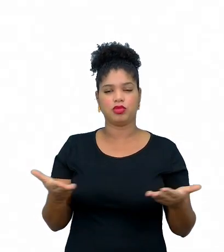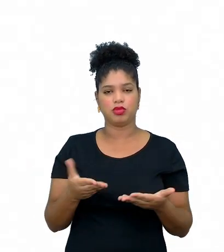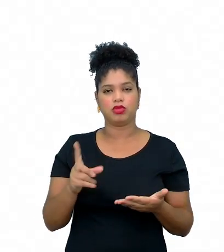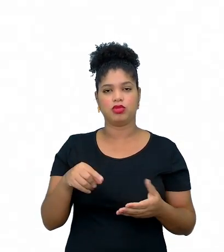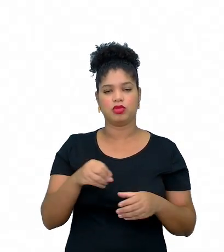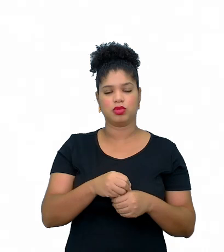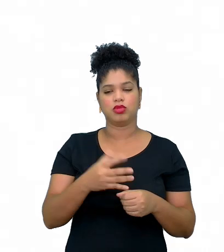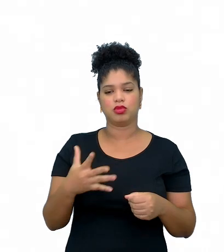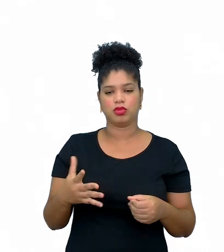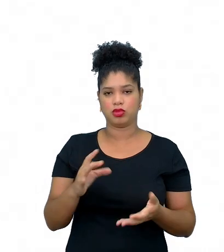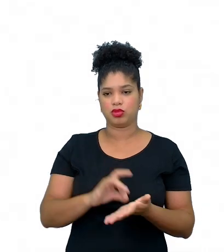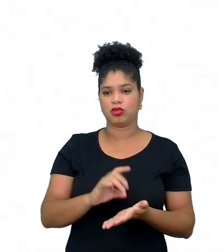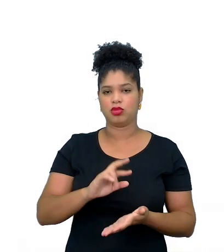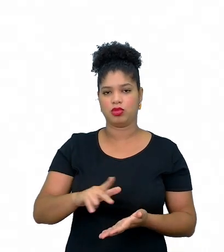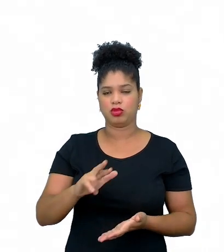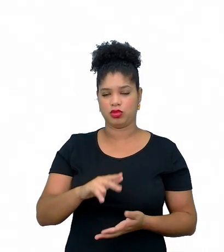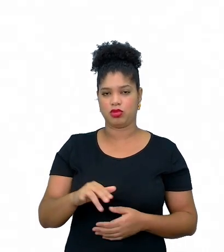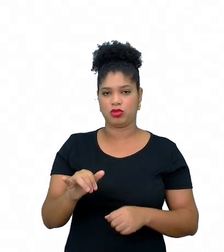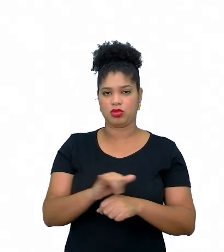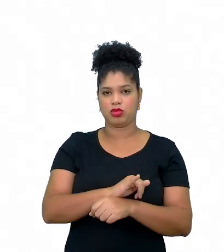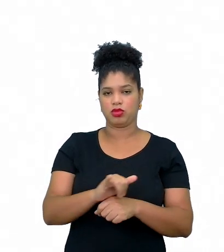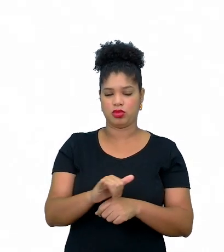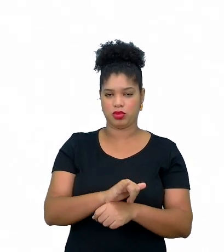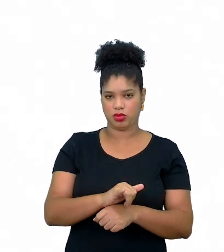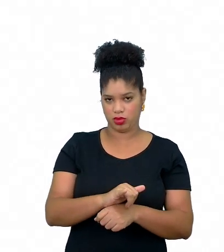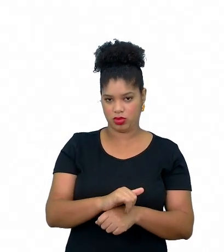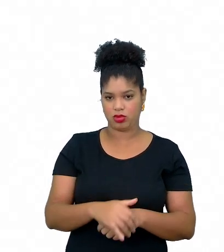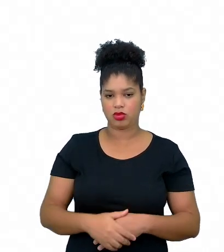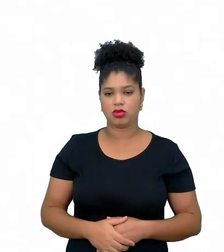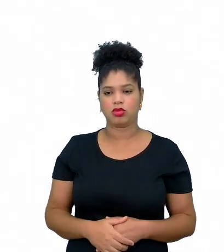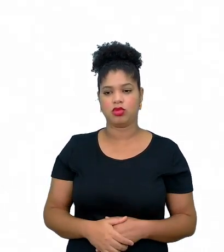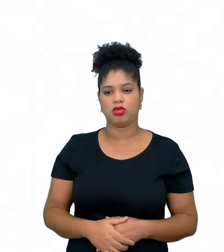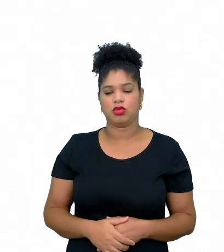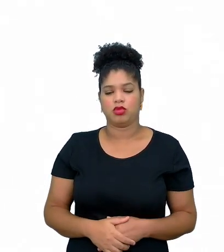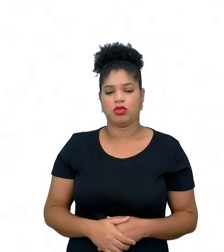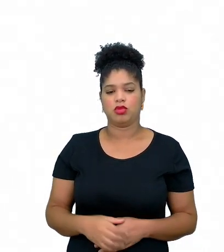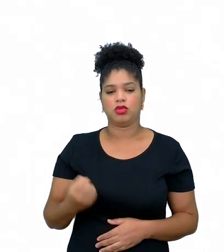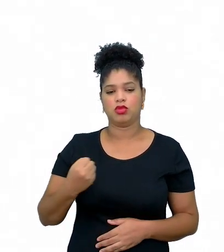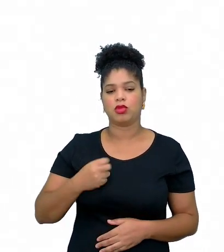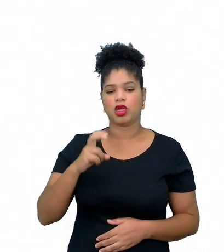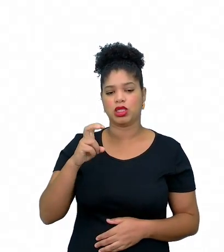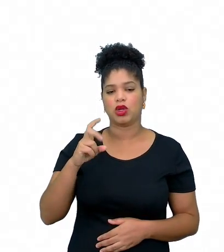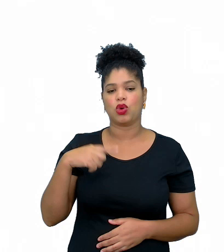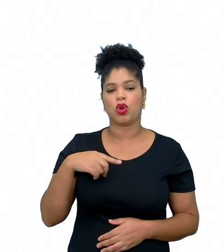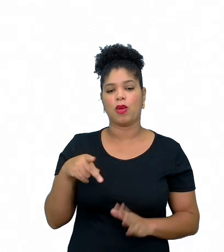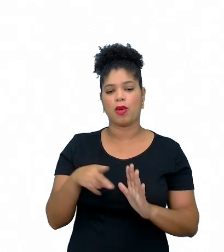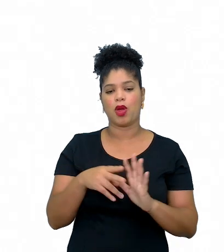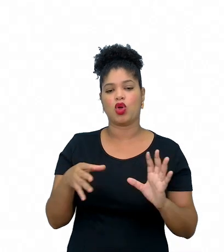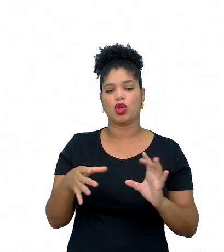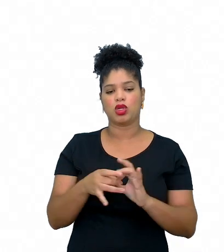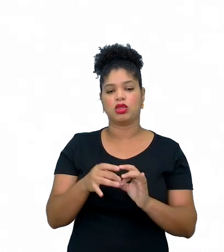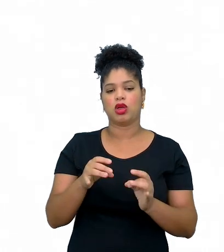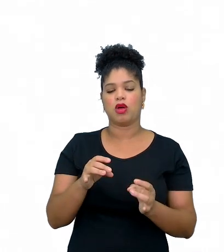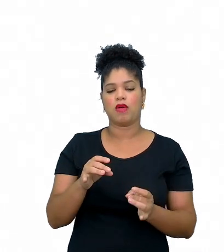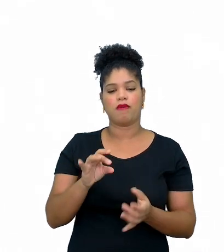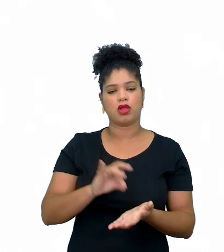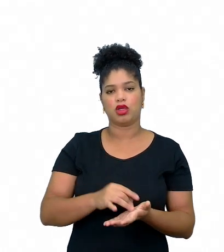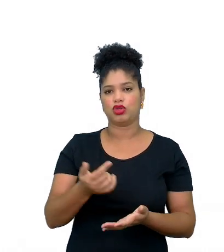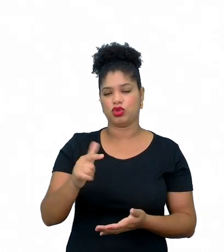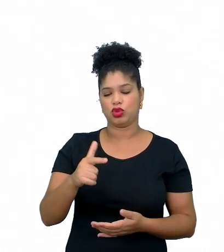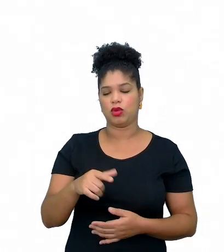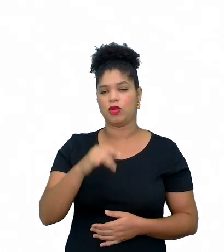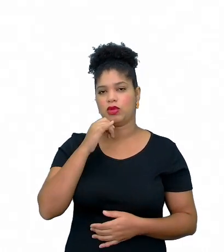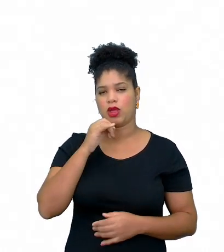Conteúdo impostor, uma das estratégias de fake news. 5, conexão falsa. Quando manchetes, imagens